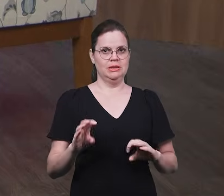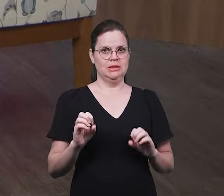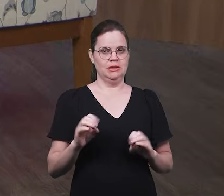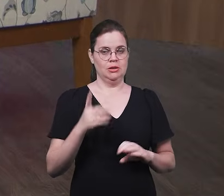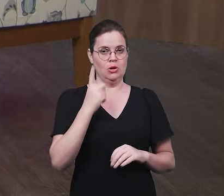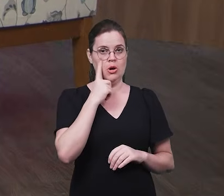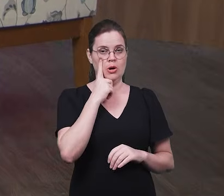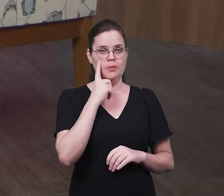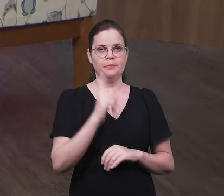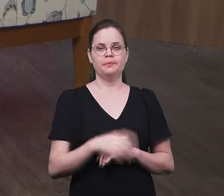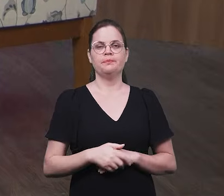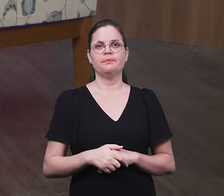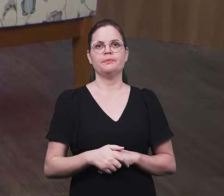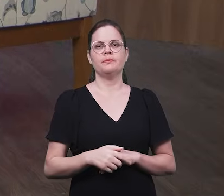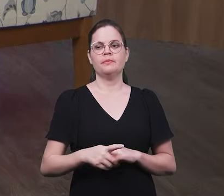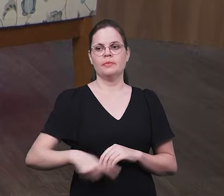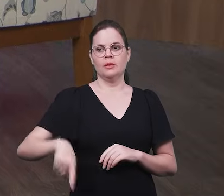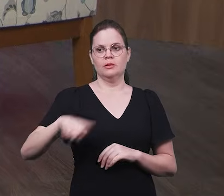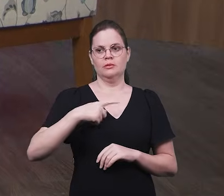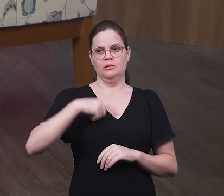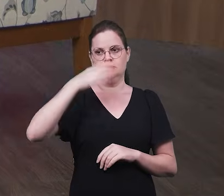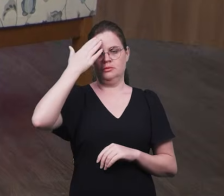na questão do ensino,